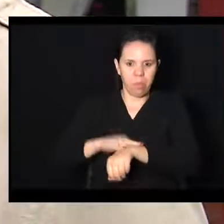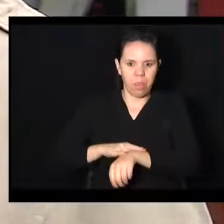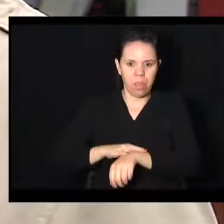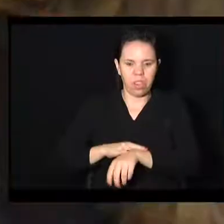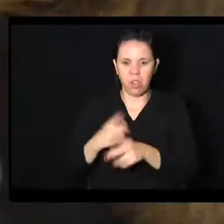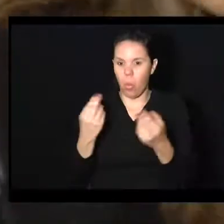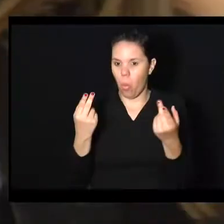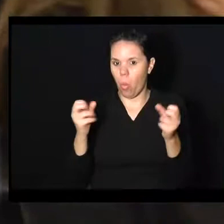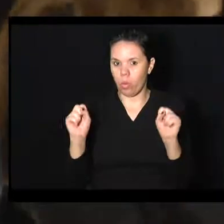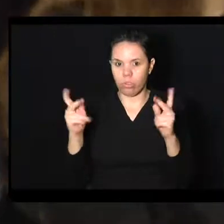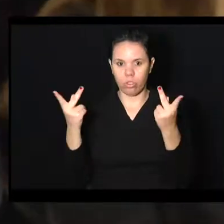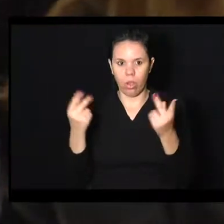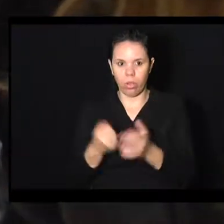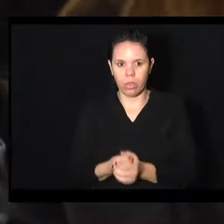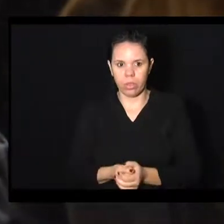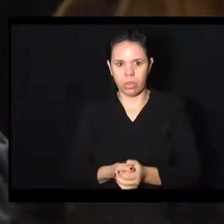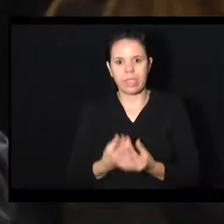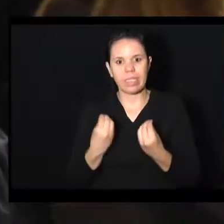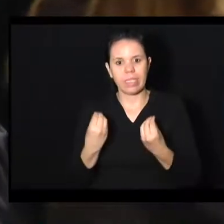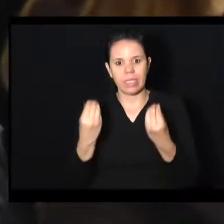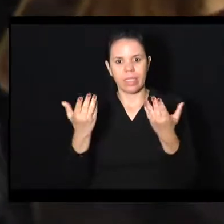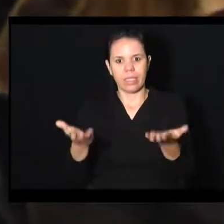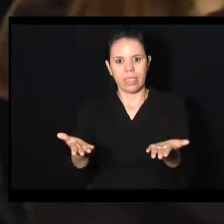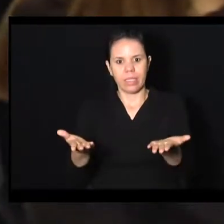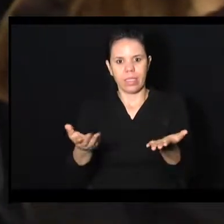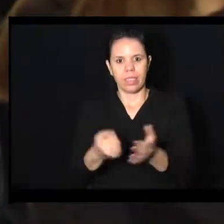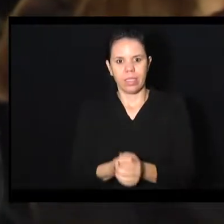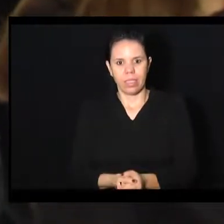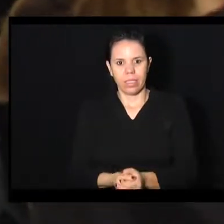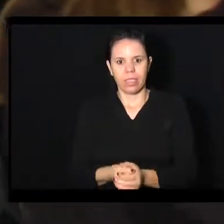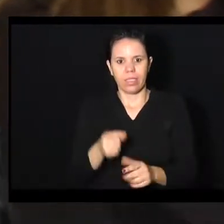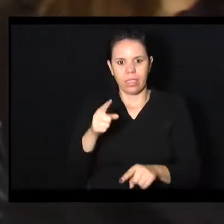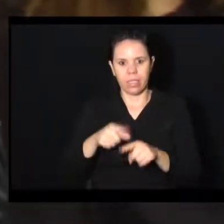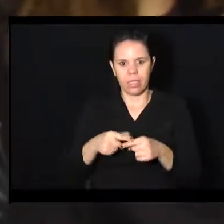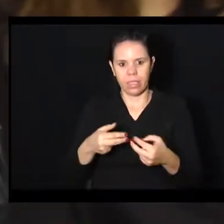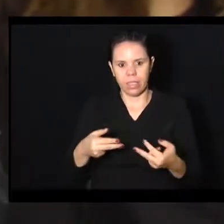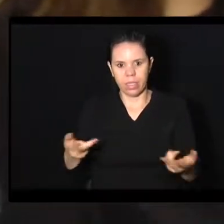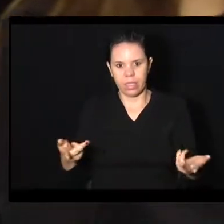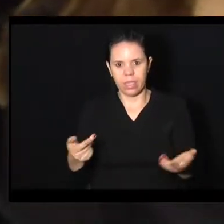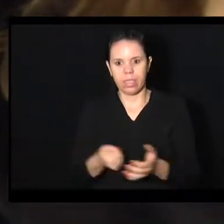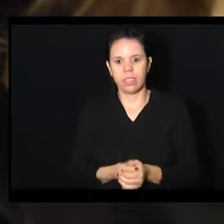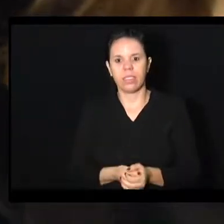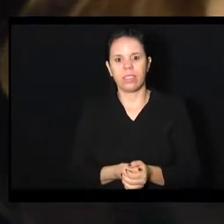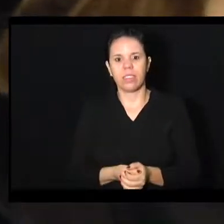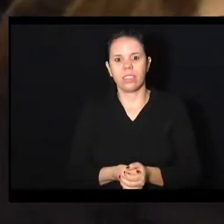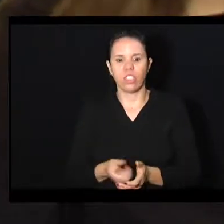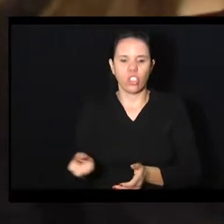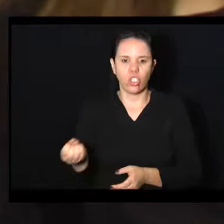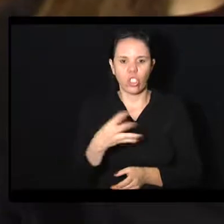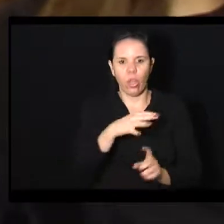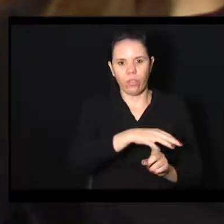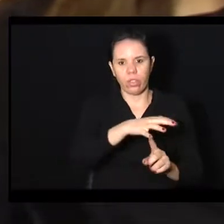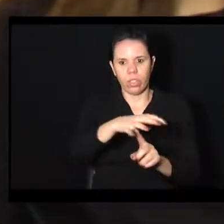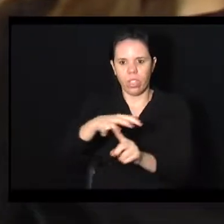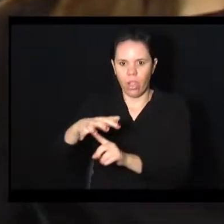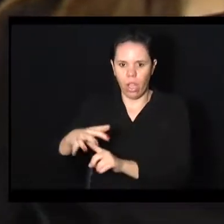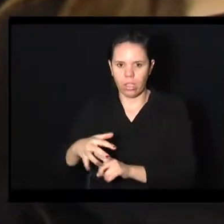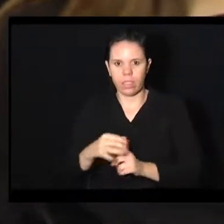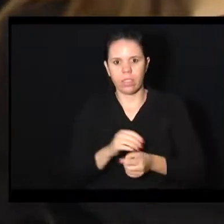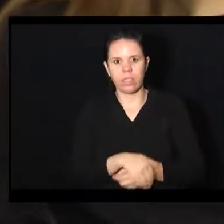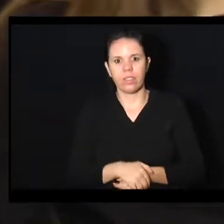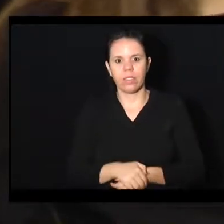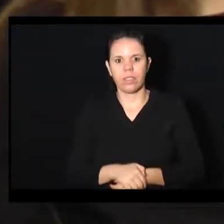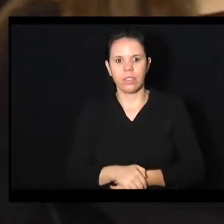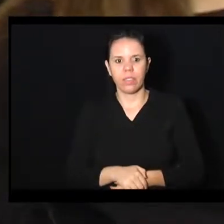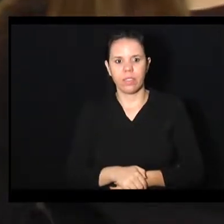shopping centers. Meus amigos, está entregue aqui os equipamentos, os novos quiosques, né?